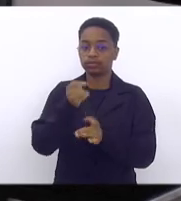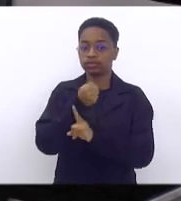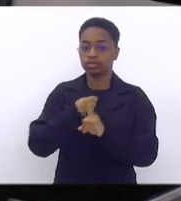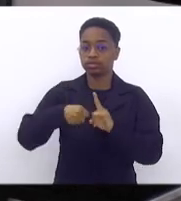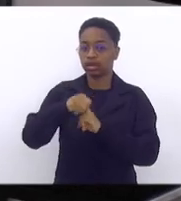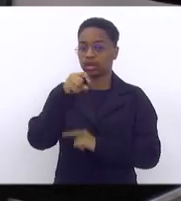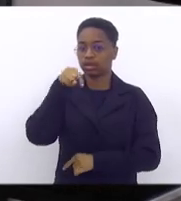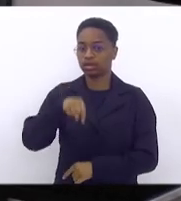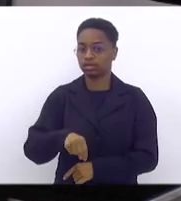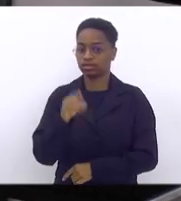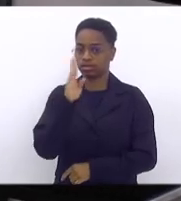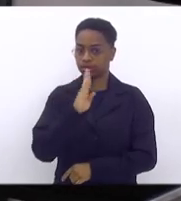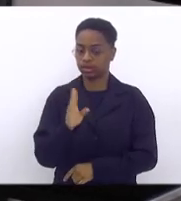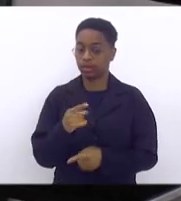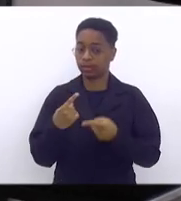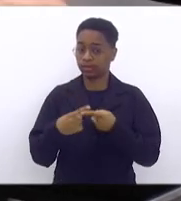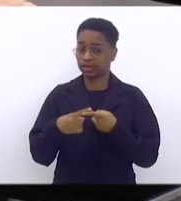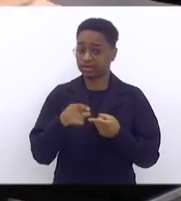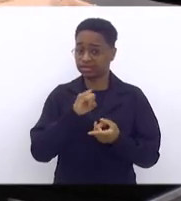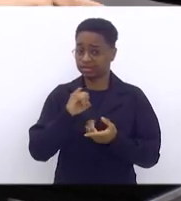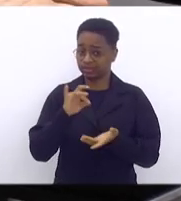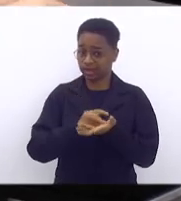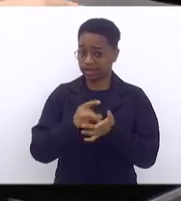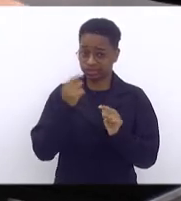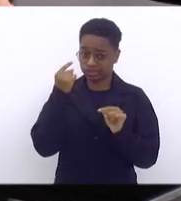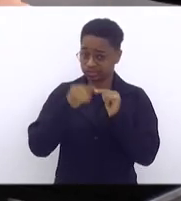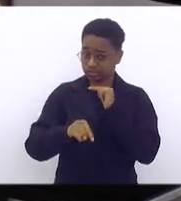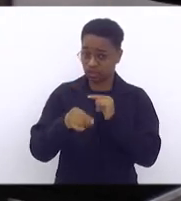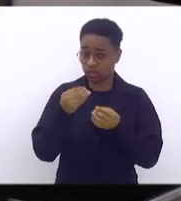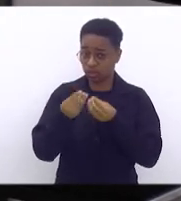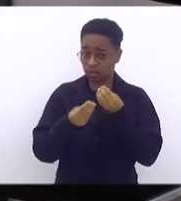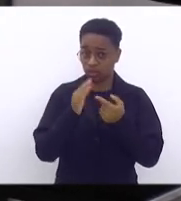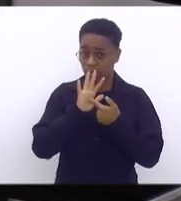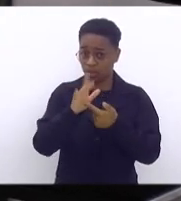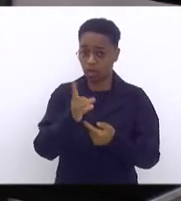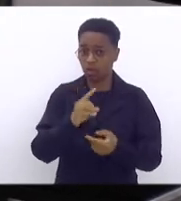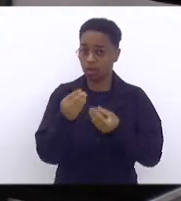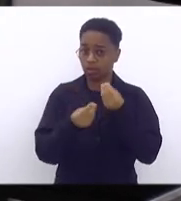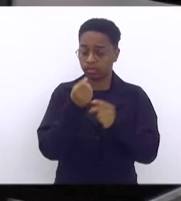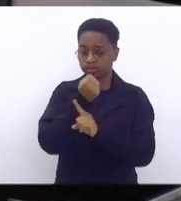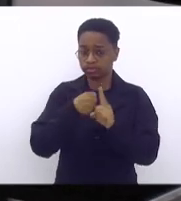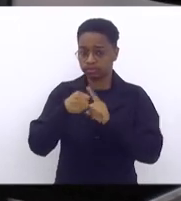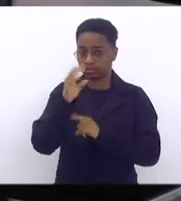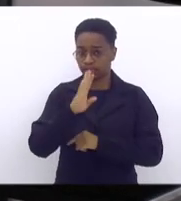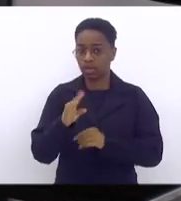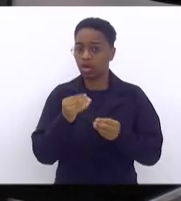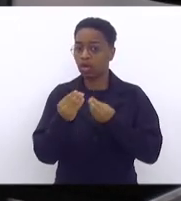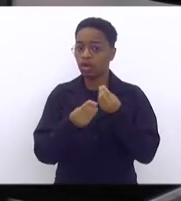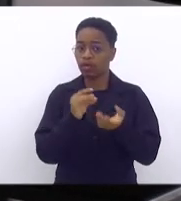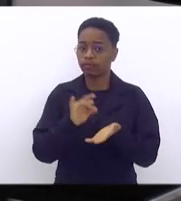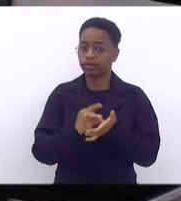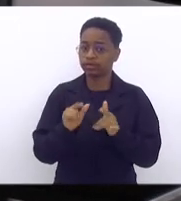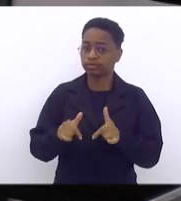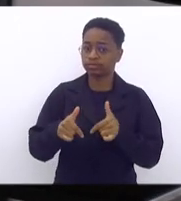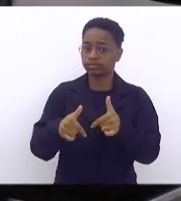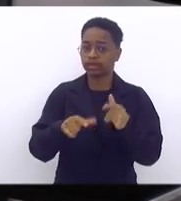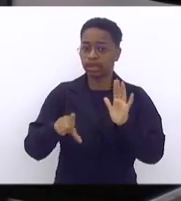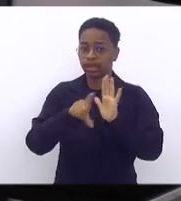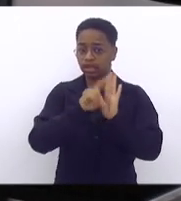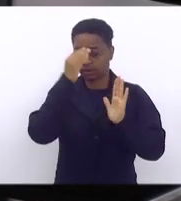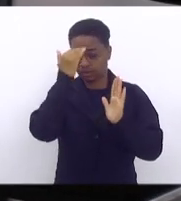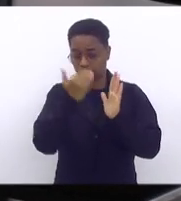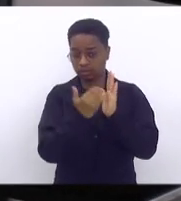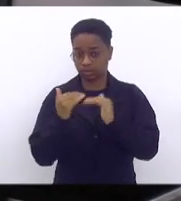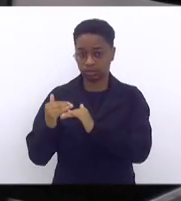brasileira. Porque, se ele não for o retrato do que é a sociedade brasileira, como é que a gente consegue aplicar a lei de maneira equânime? Se